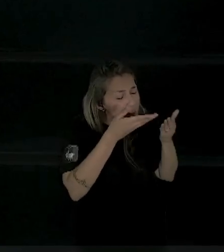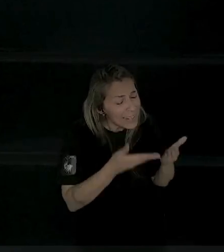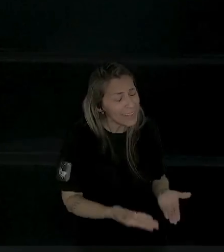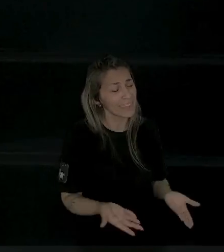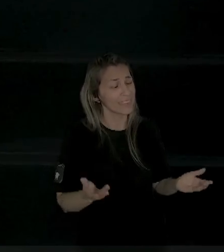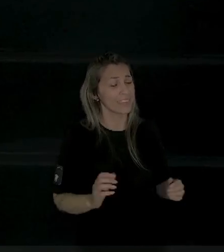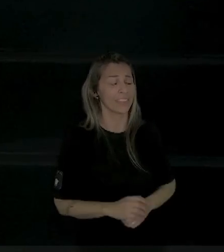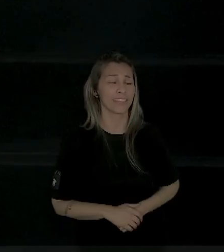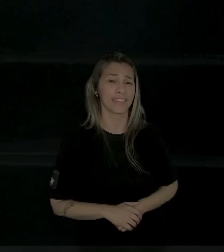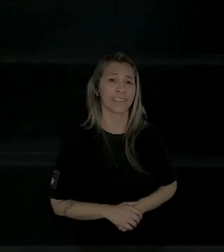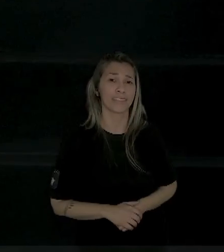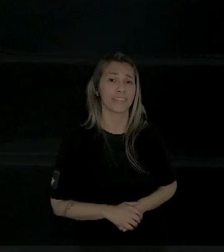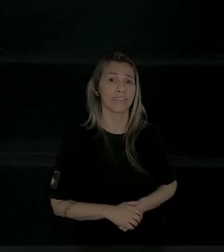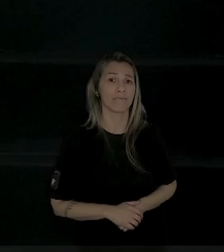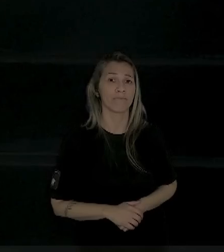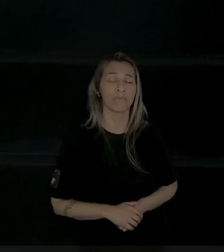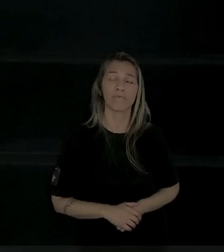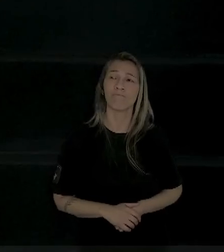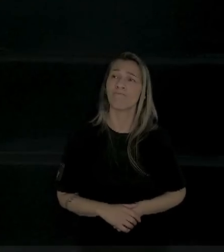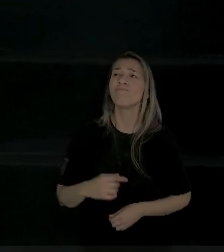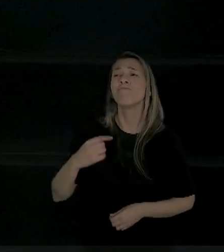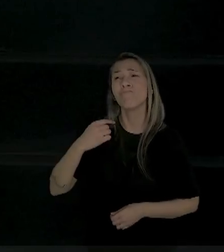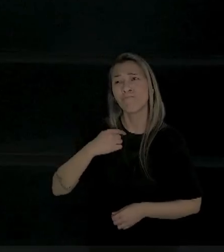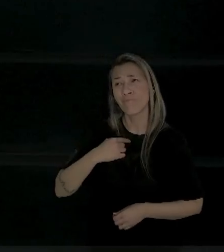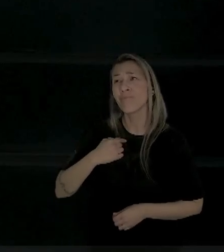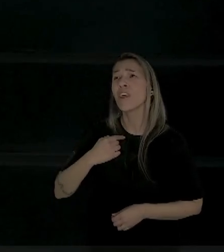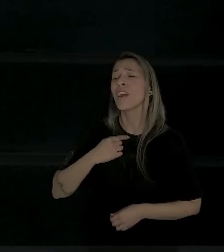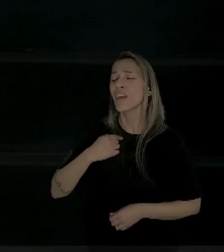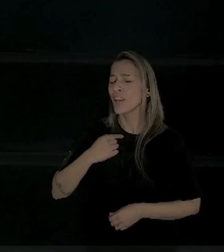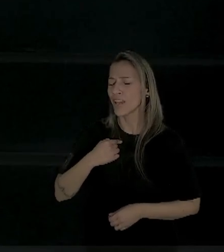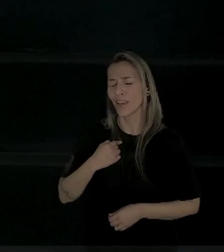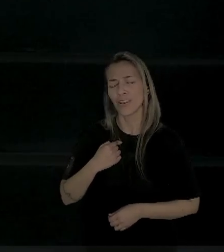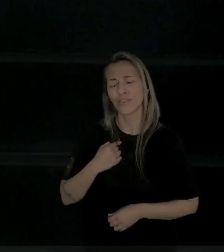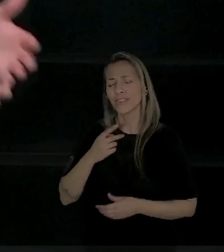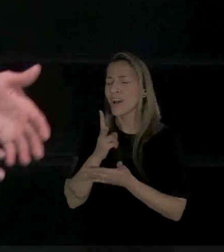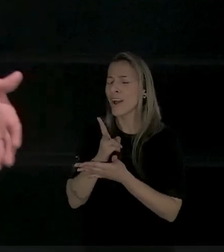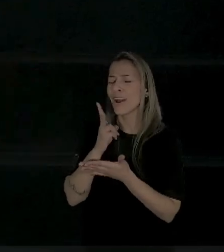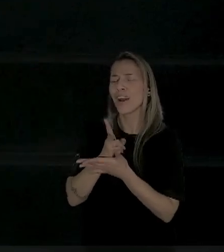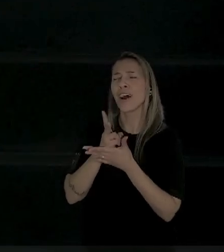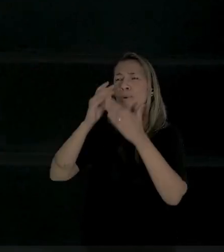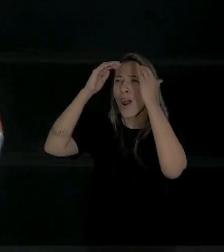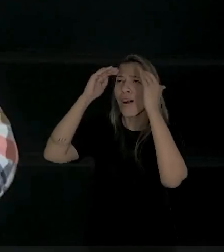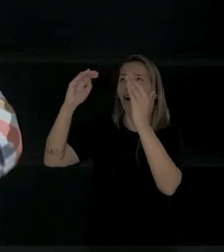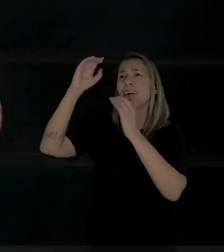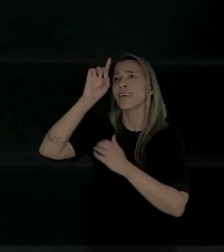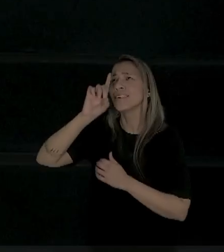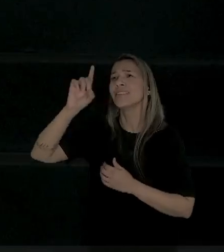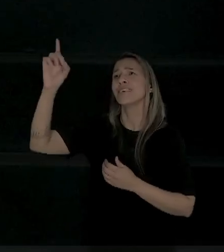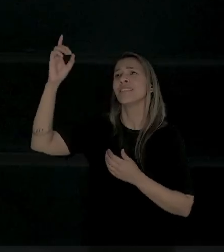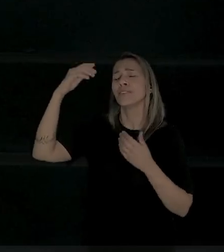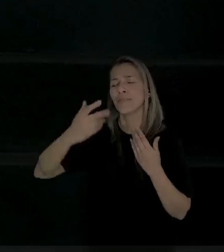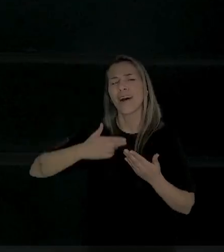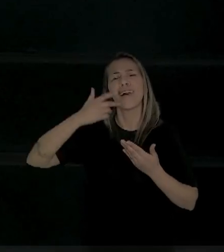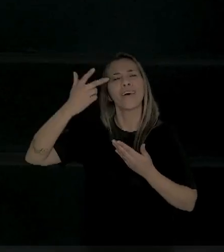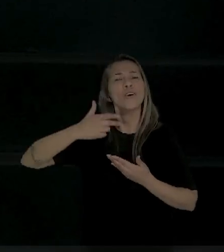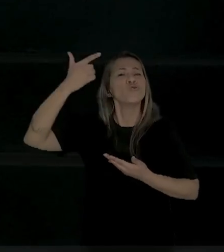mesma coisa de antes. Ah, eu fui zeloso pelo meu Senhor, mas os teus profetas foram mortos à espada, pá, pá, pá, pá,